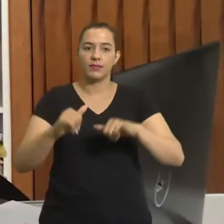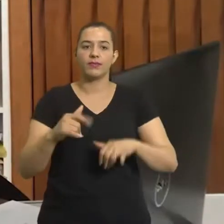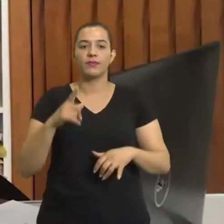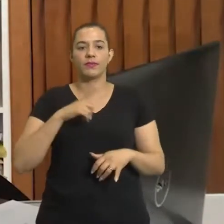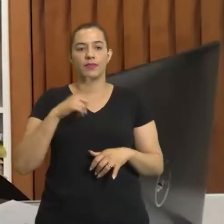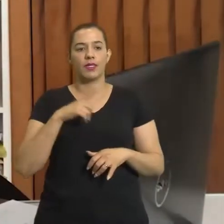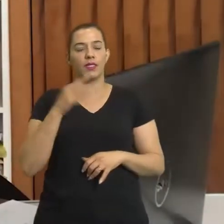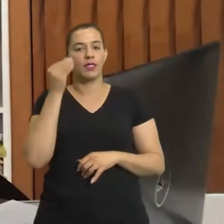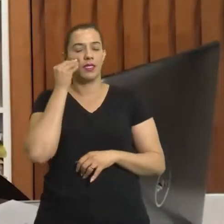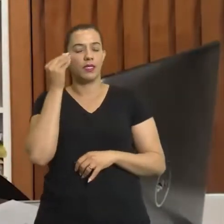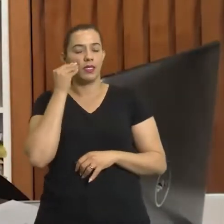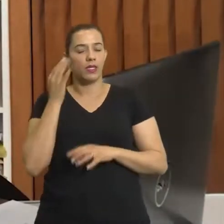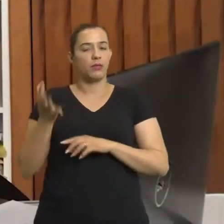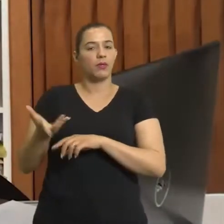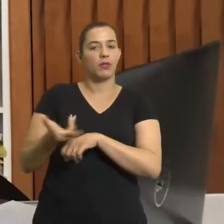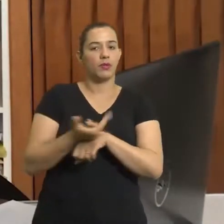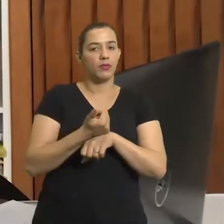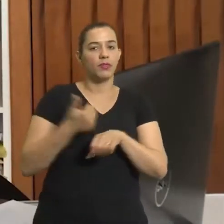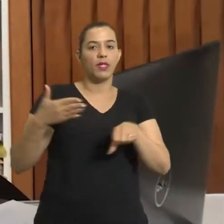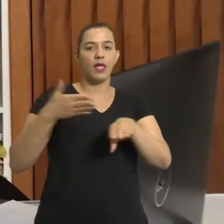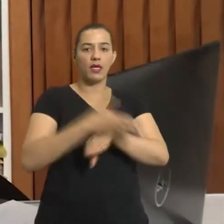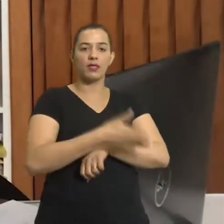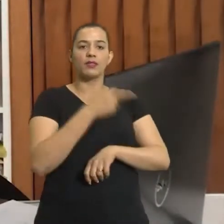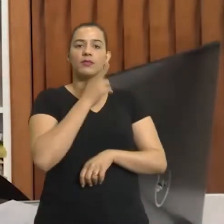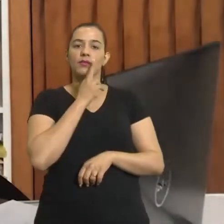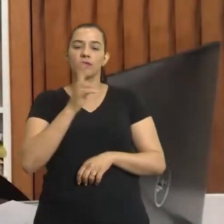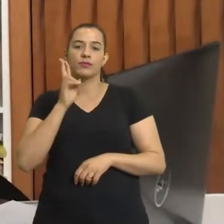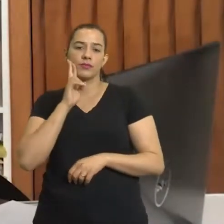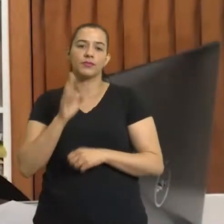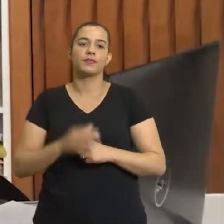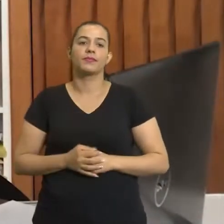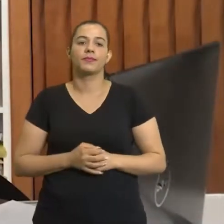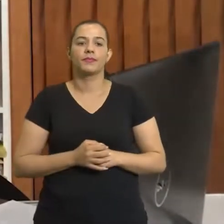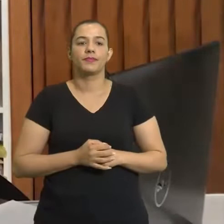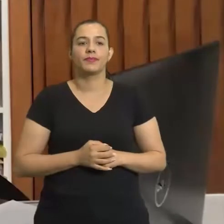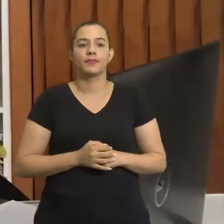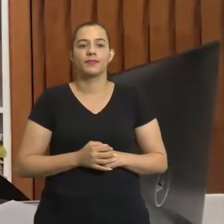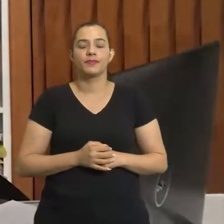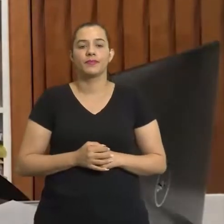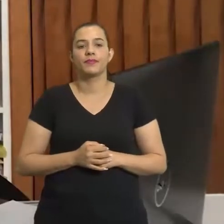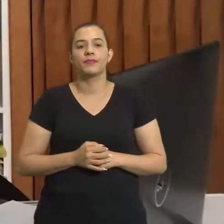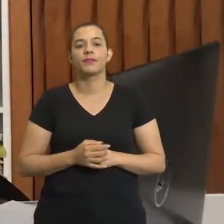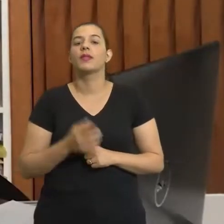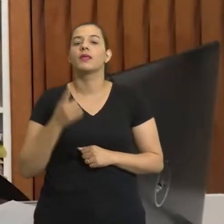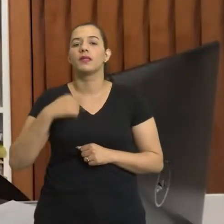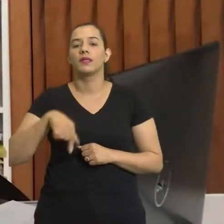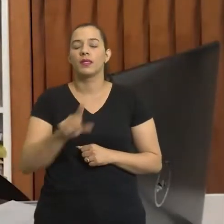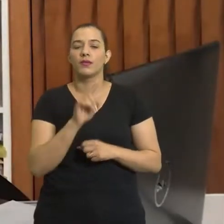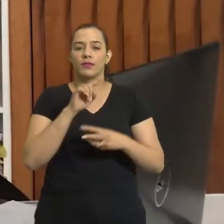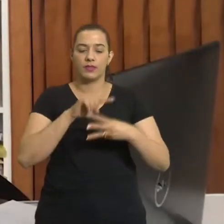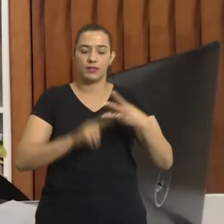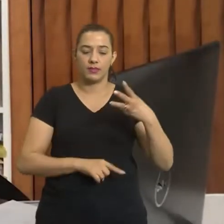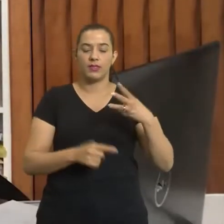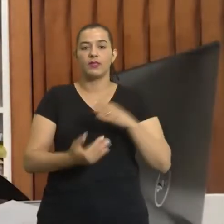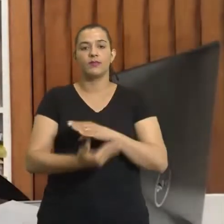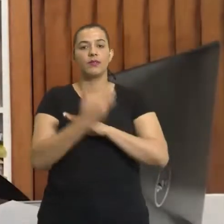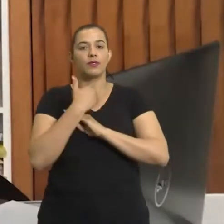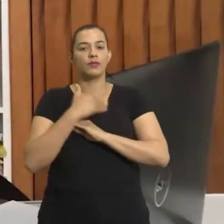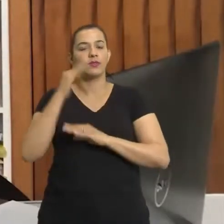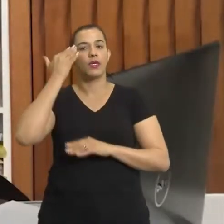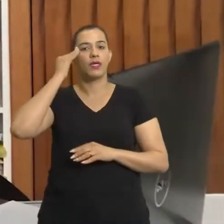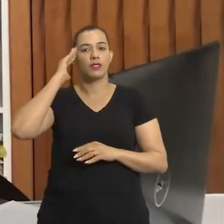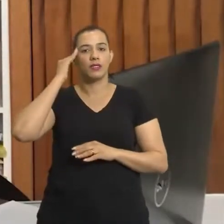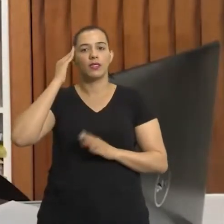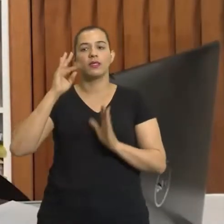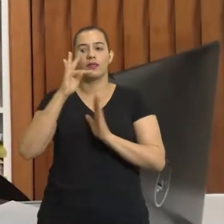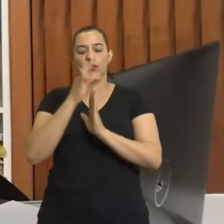me convencer a frequentar esse restaurante, a ir até esse restaurante. Então, eu uno esses 3 conhecimentos e eu